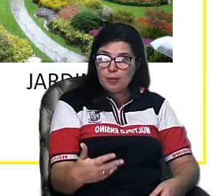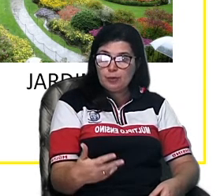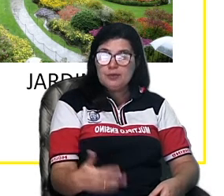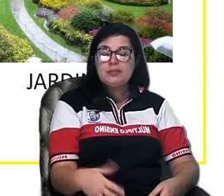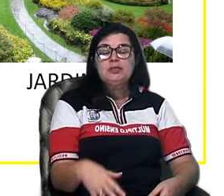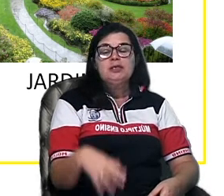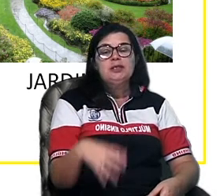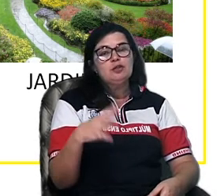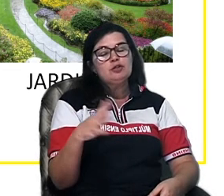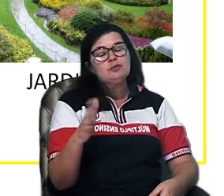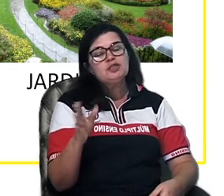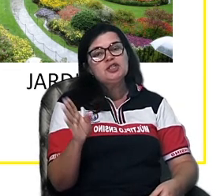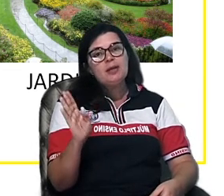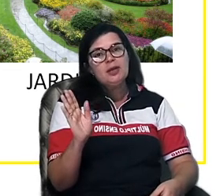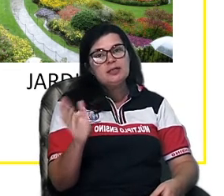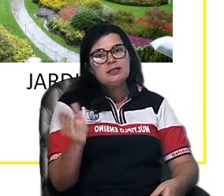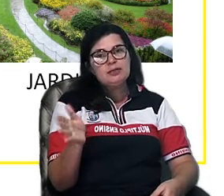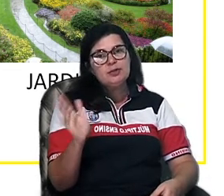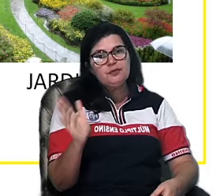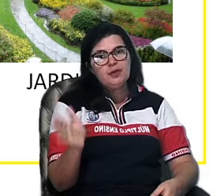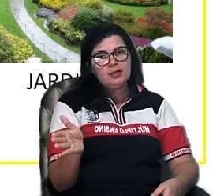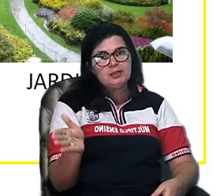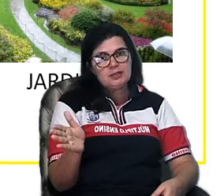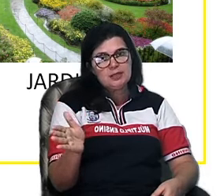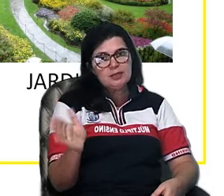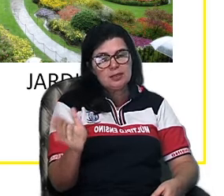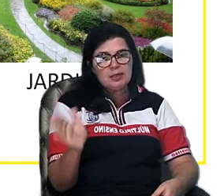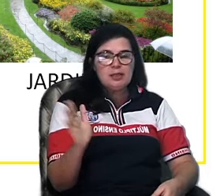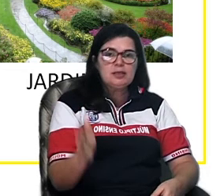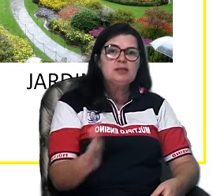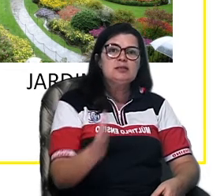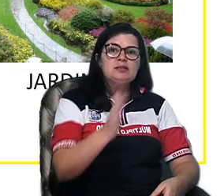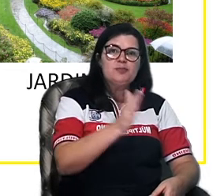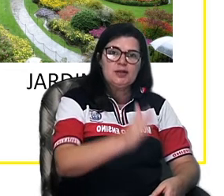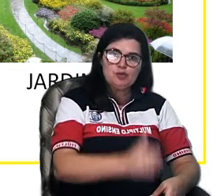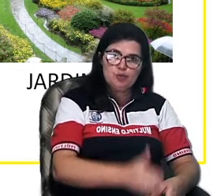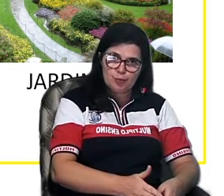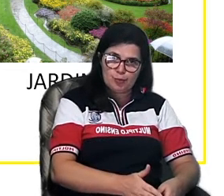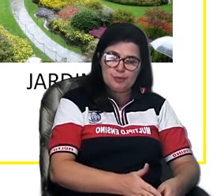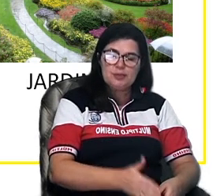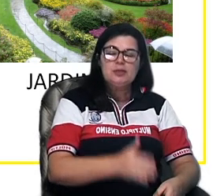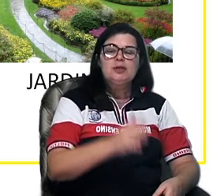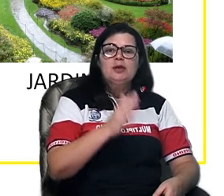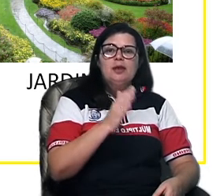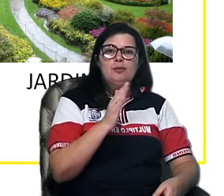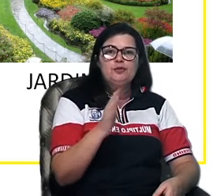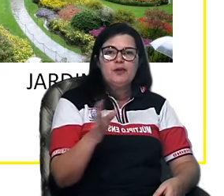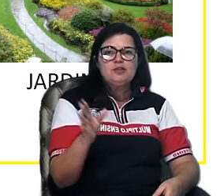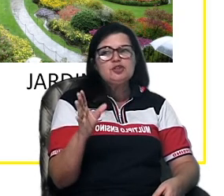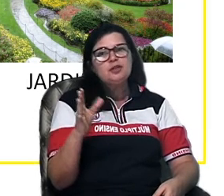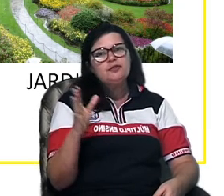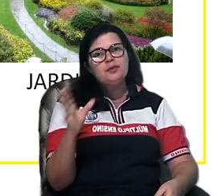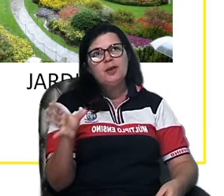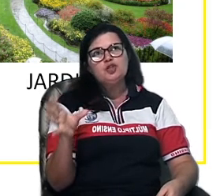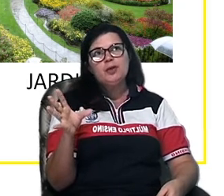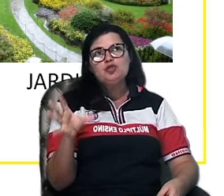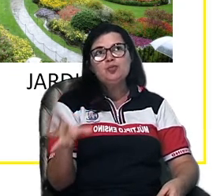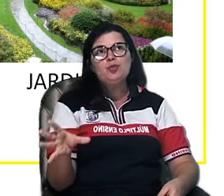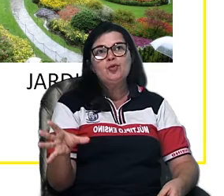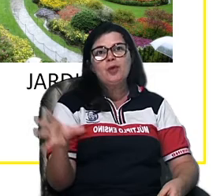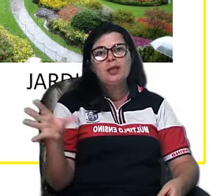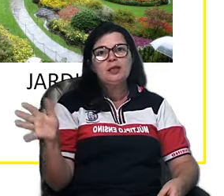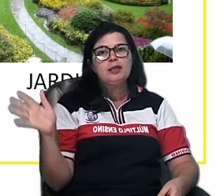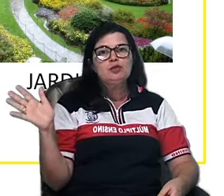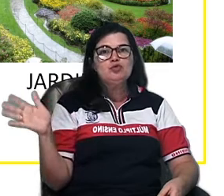prédios públicos. E aí, nós vamos estabelecer uma diferença, né, entre esses espaços públicos. É muito fácil a gente afirmar que